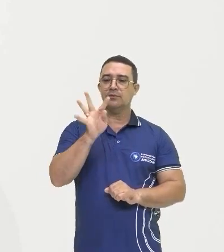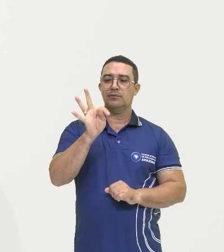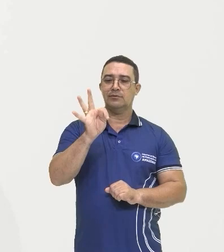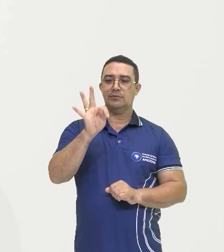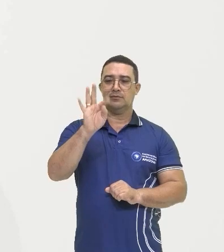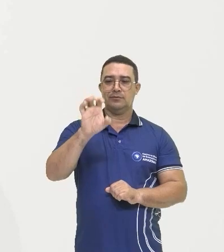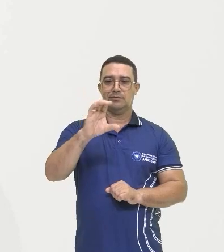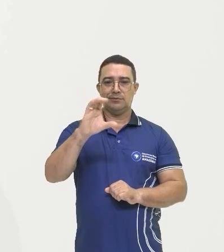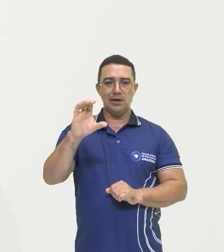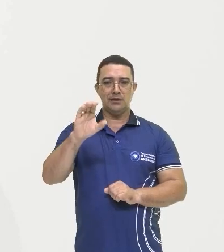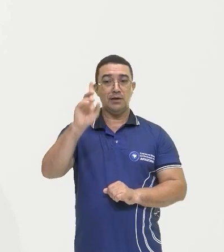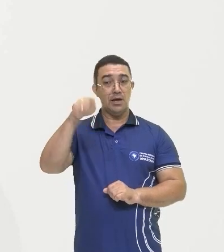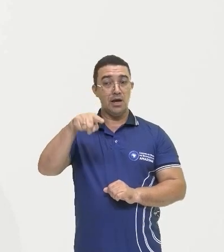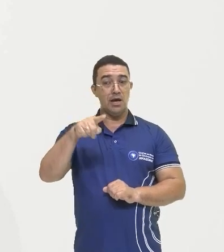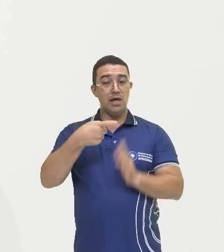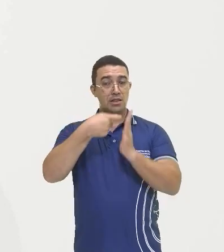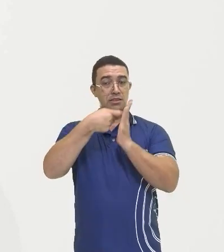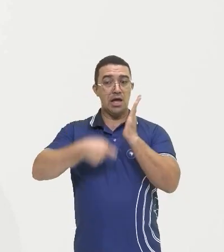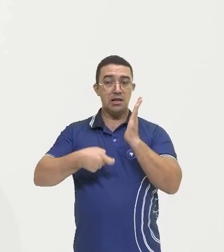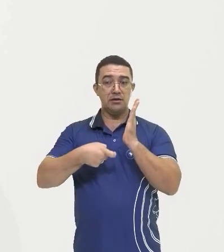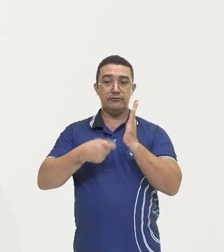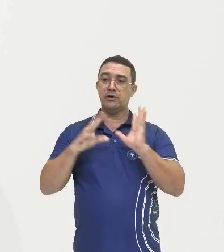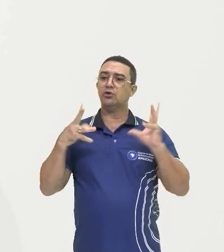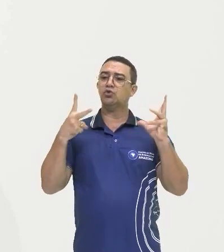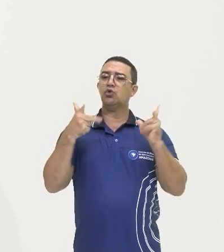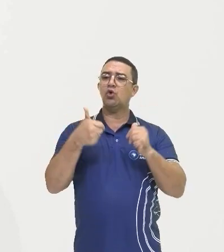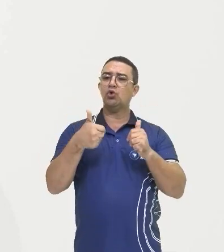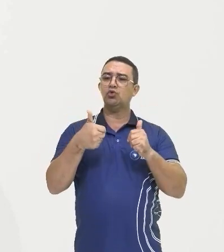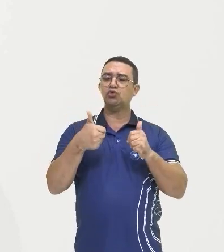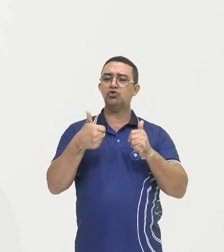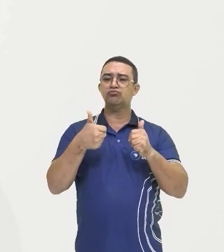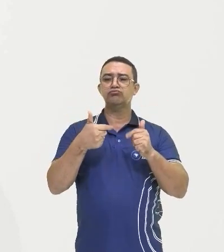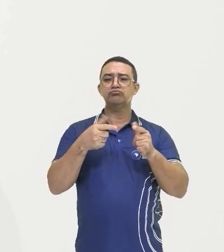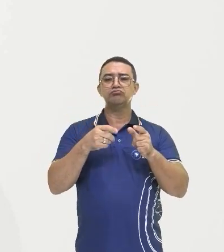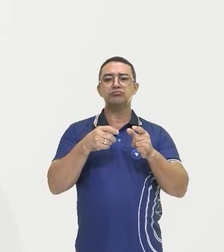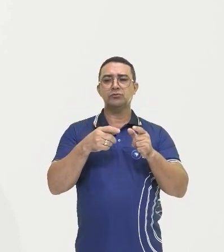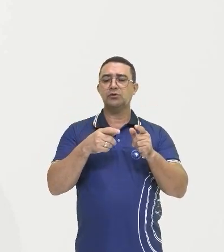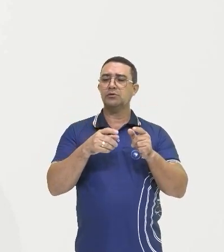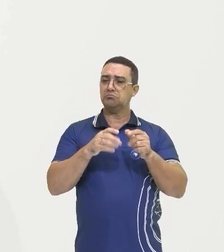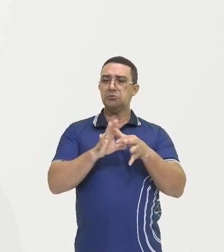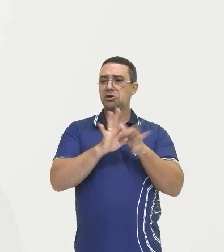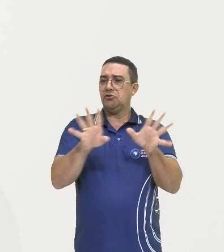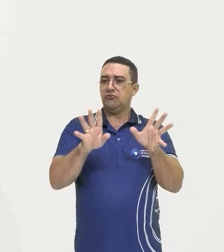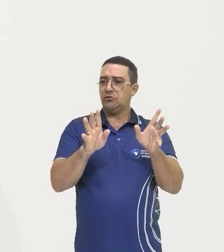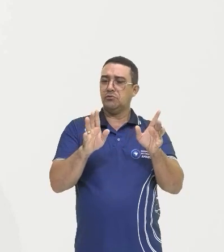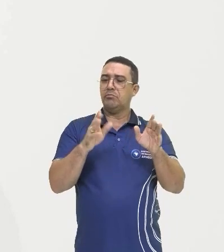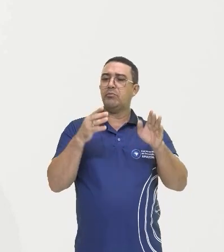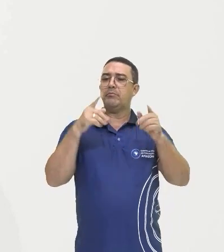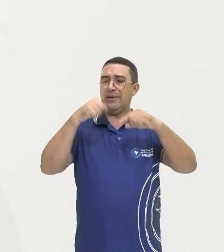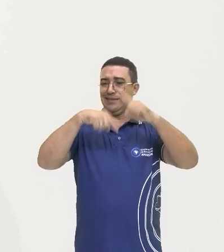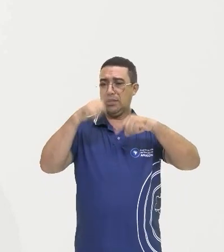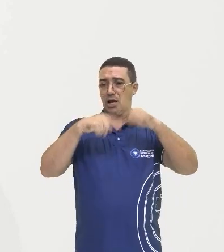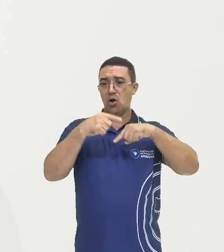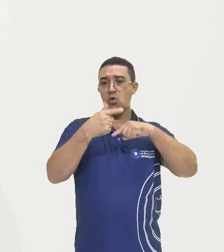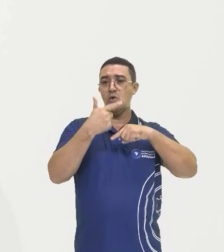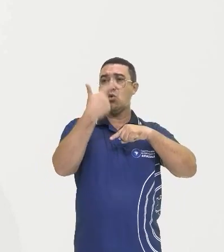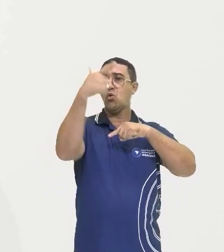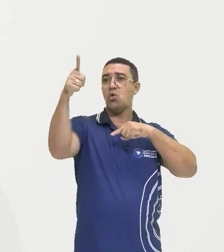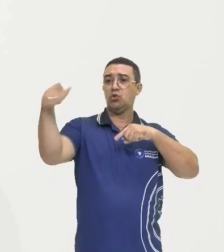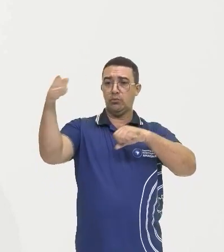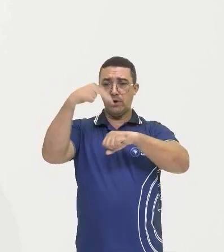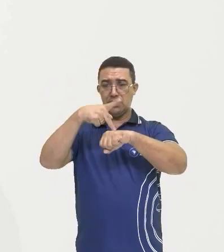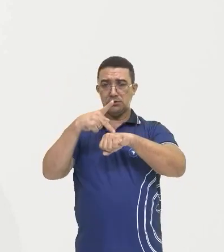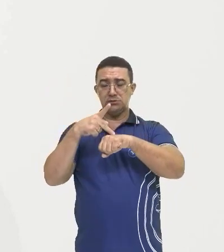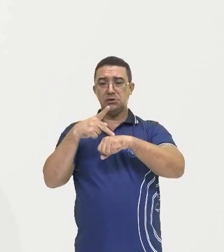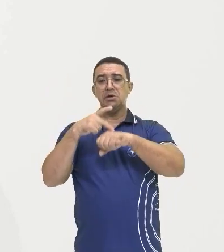para a entrada de produtos que estão vindo fora do bloco econômico.